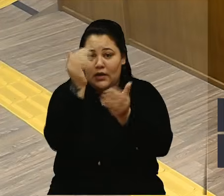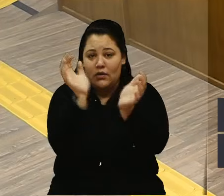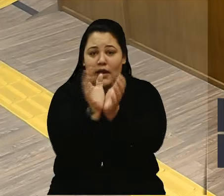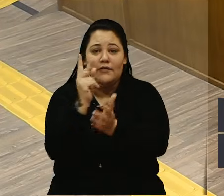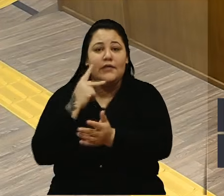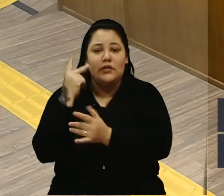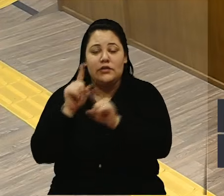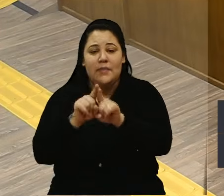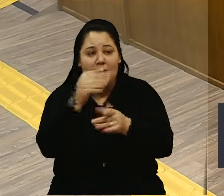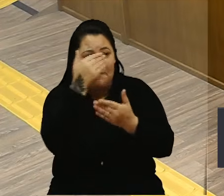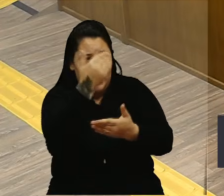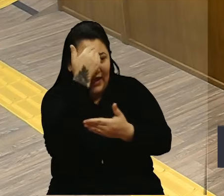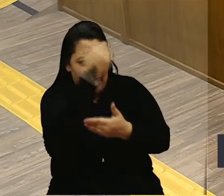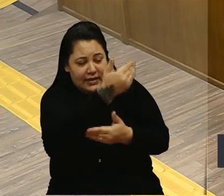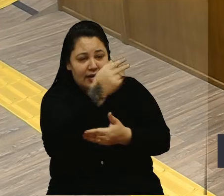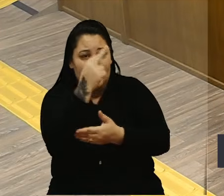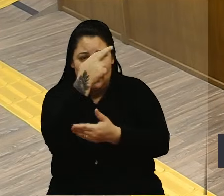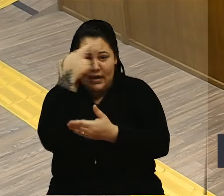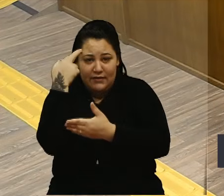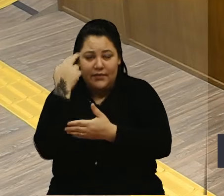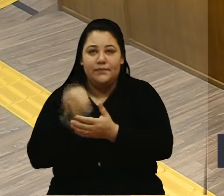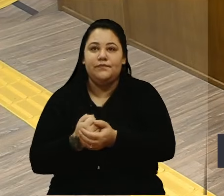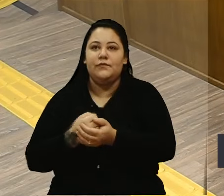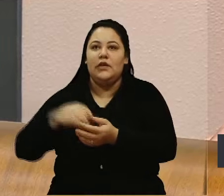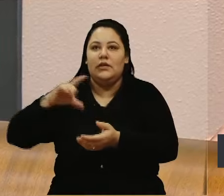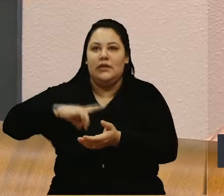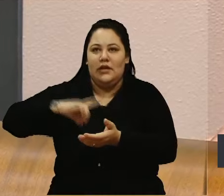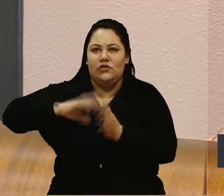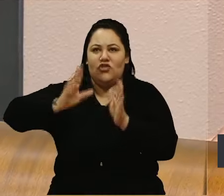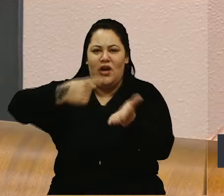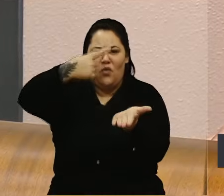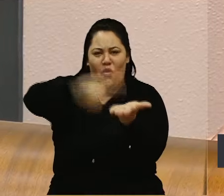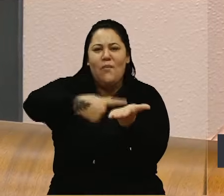vereadores. Vereador Rafael, nós temos uma ida, já anuncio, temos uma ida